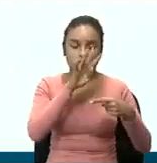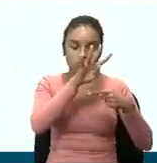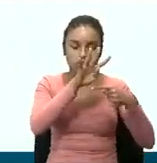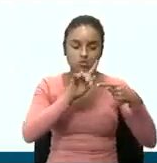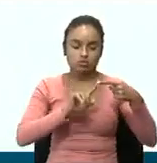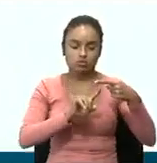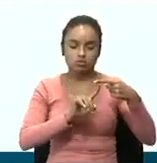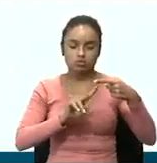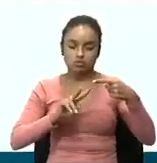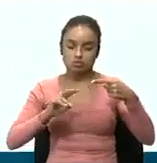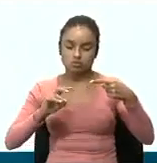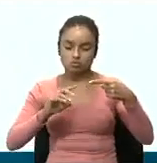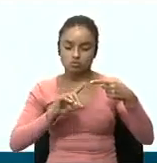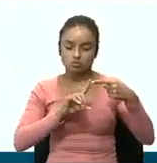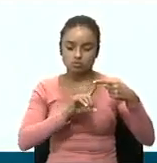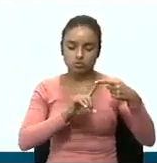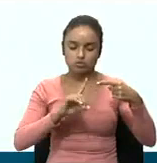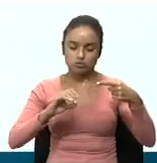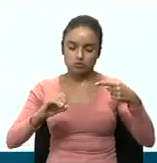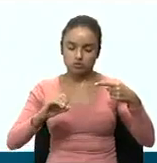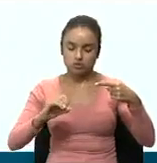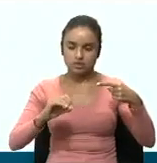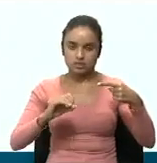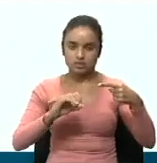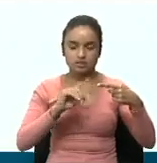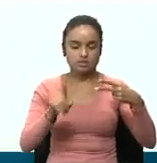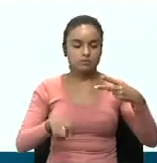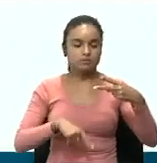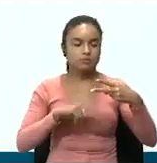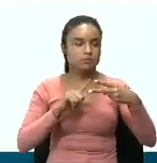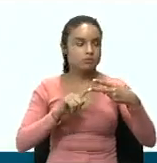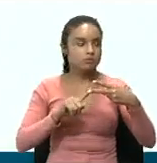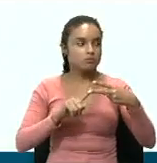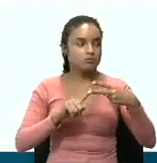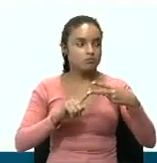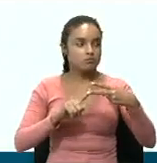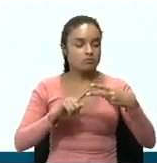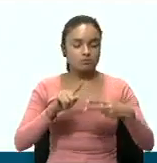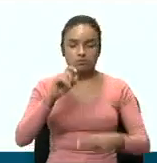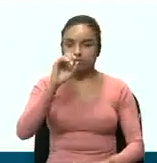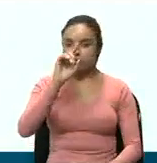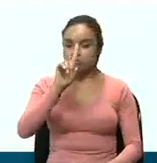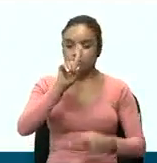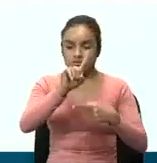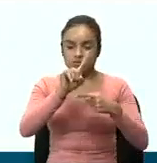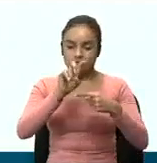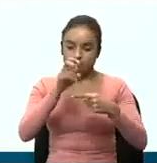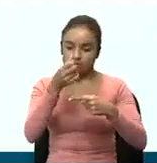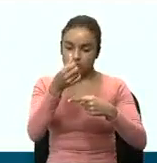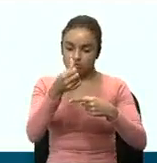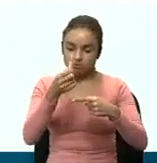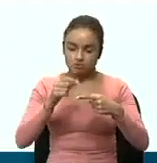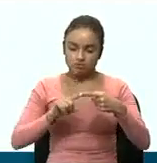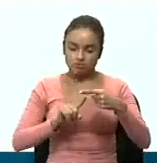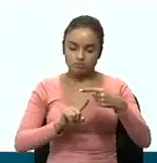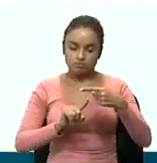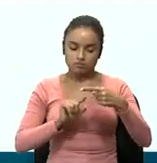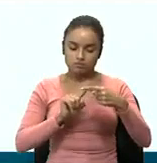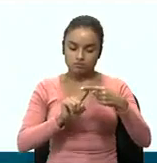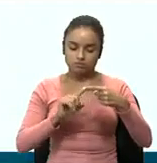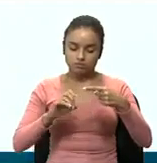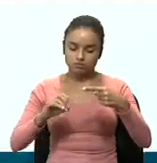0,16 ou 16, no caso centésimos, é 16 sobre